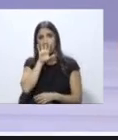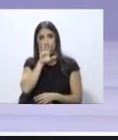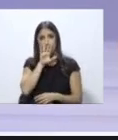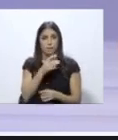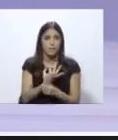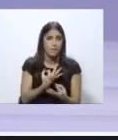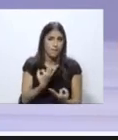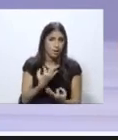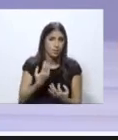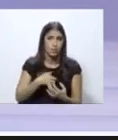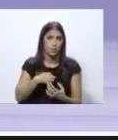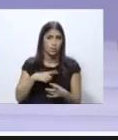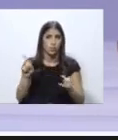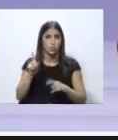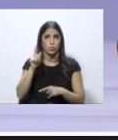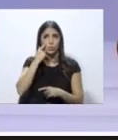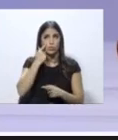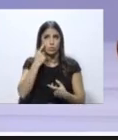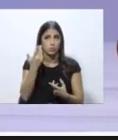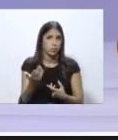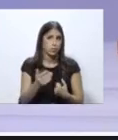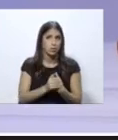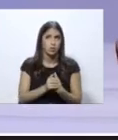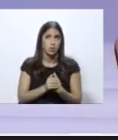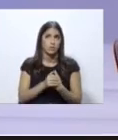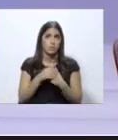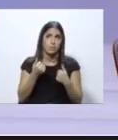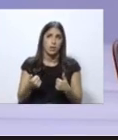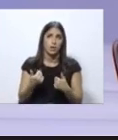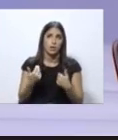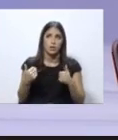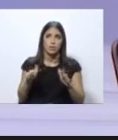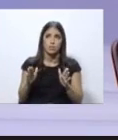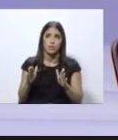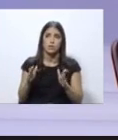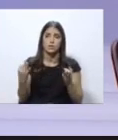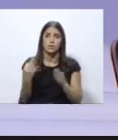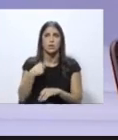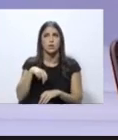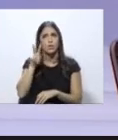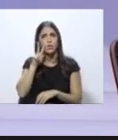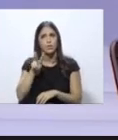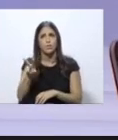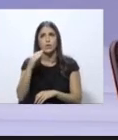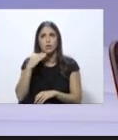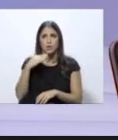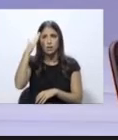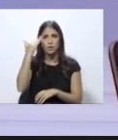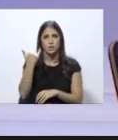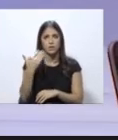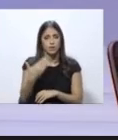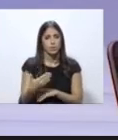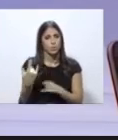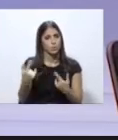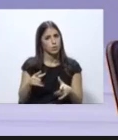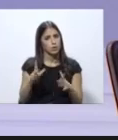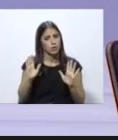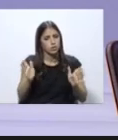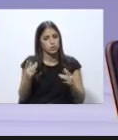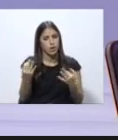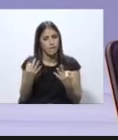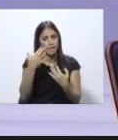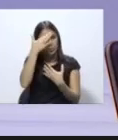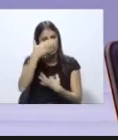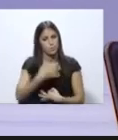que não conhecia bem, ao verificar que ele tem 21 anos e já cumpriu